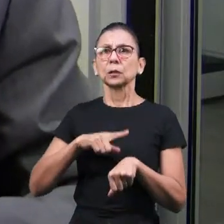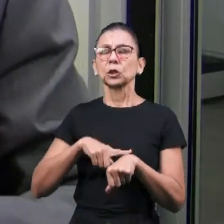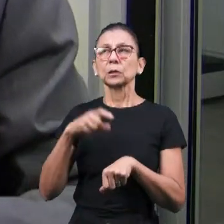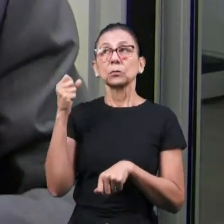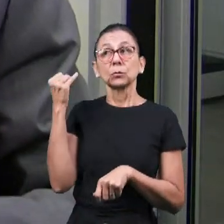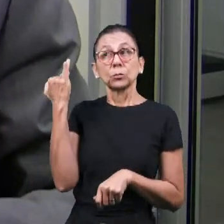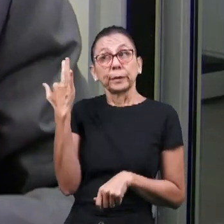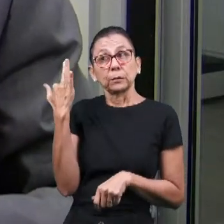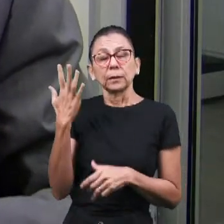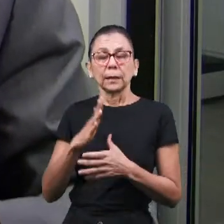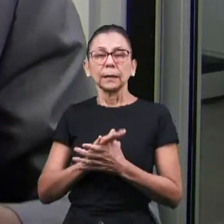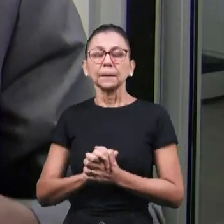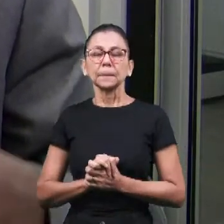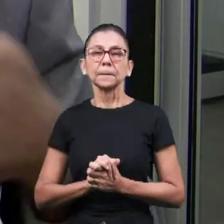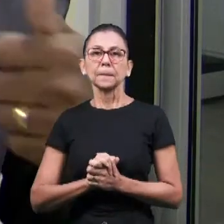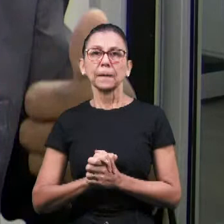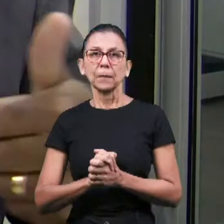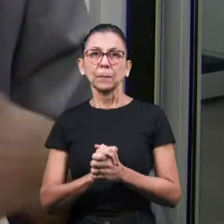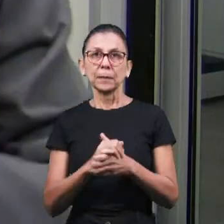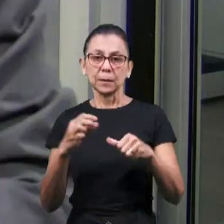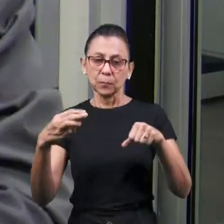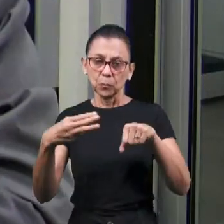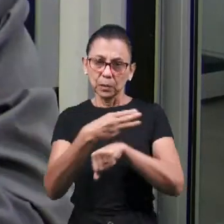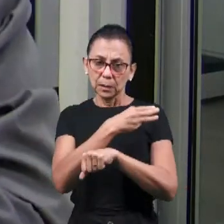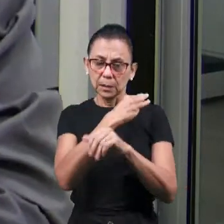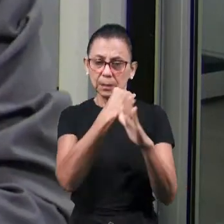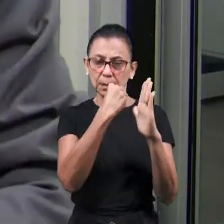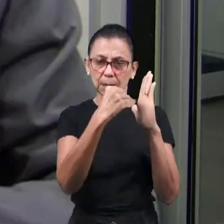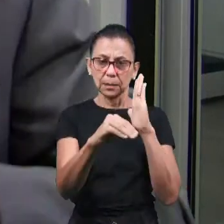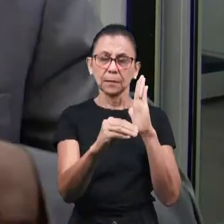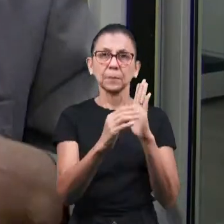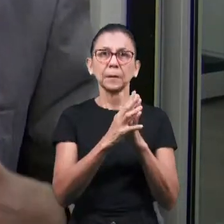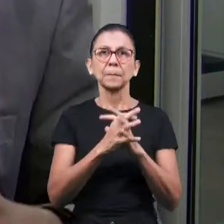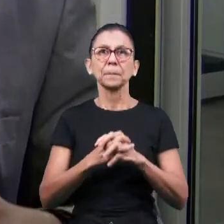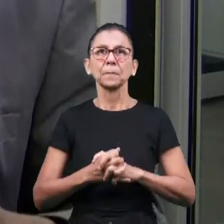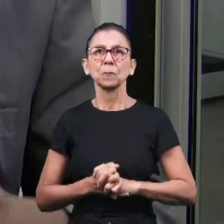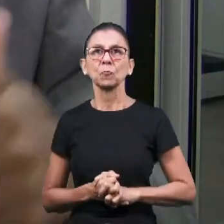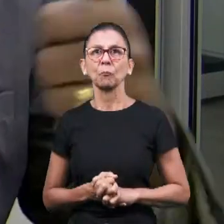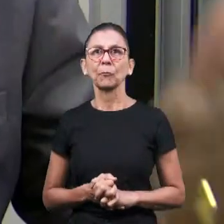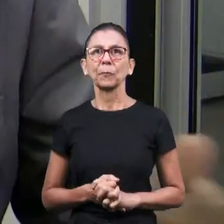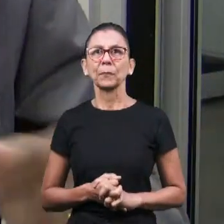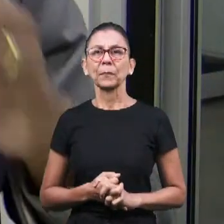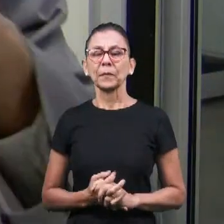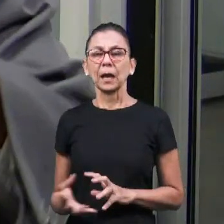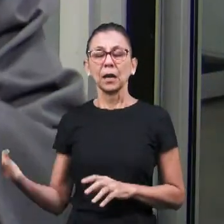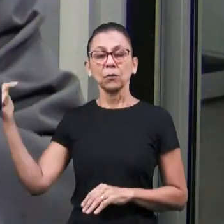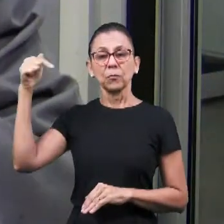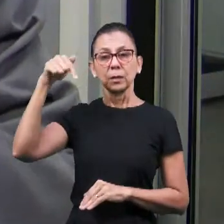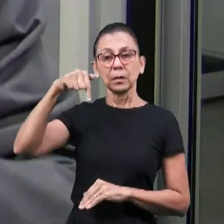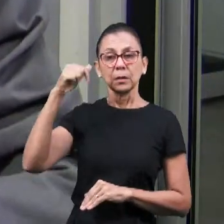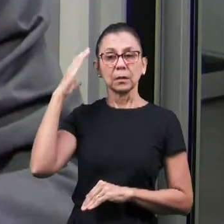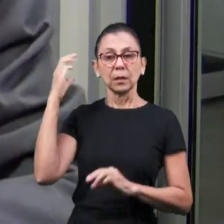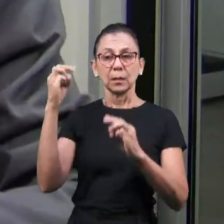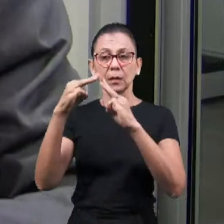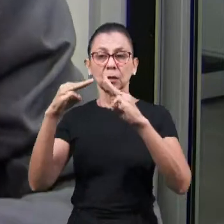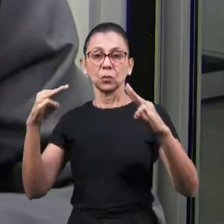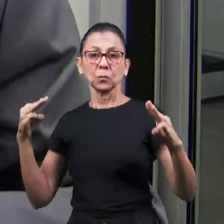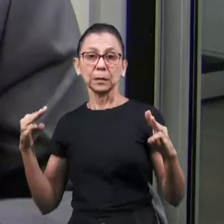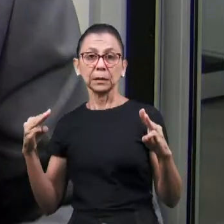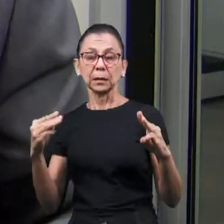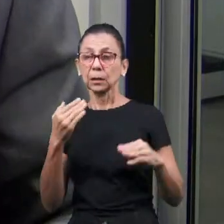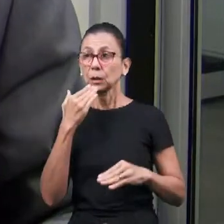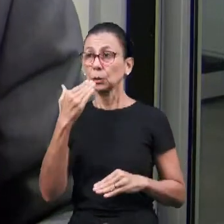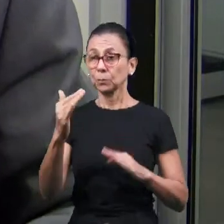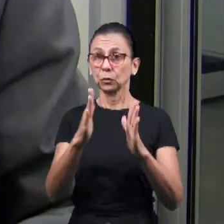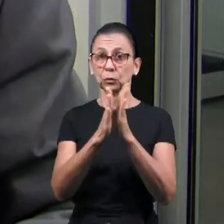ele tava na UTI. E nós oramos aqui. É, nós eu passei para cá, o Kleber pediu oração, o pastor orou. Na hora que o pastor acabou de orar, chegou a